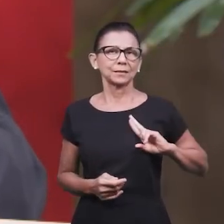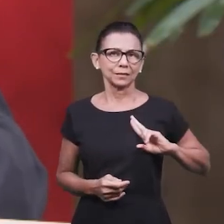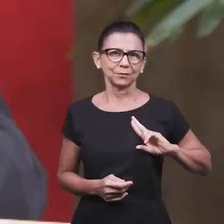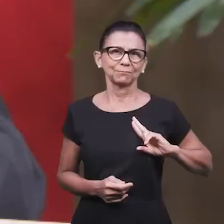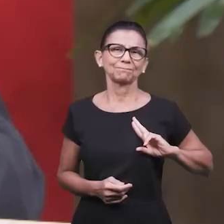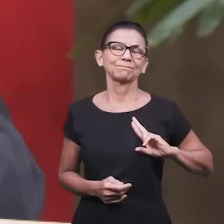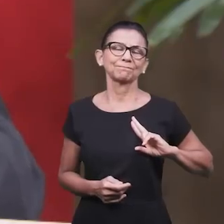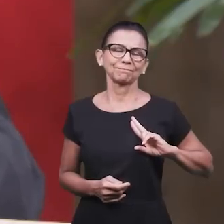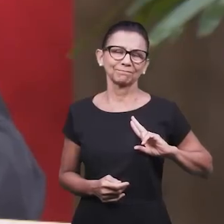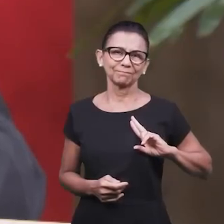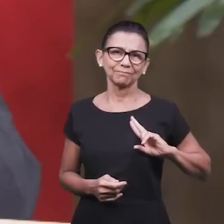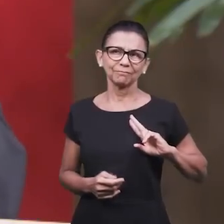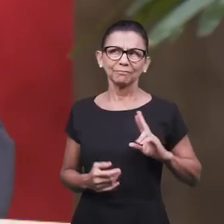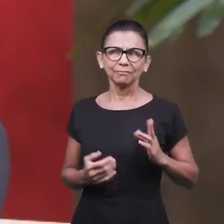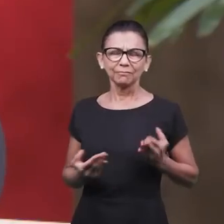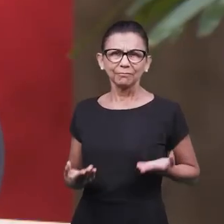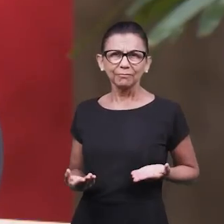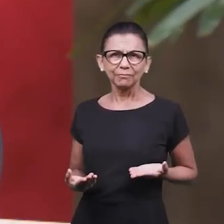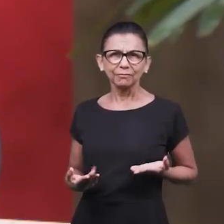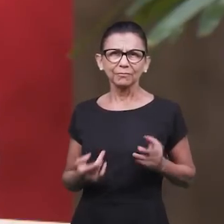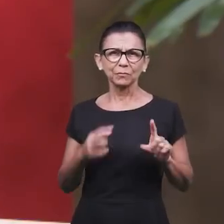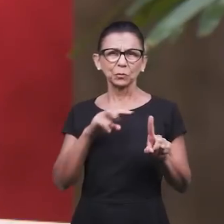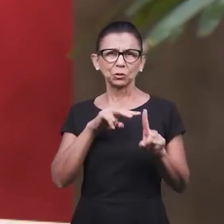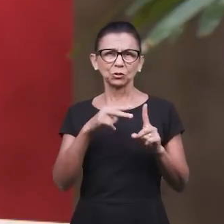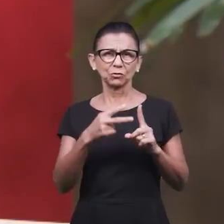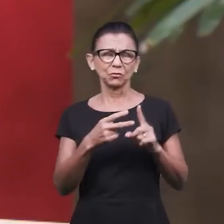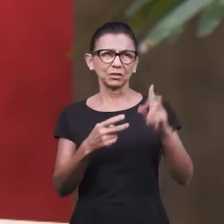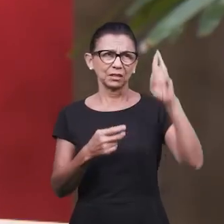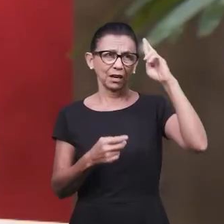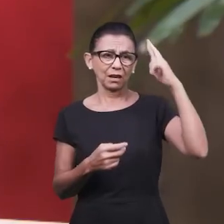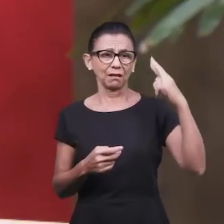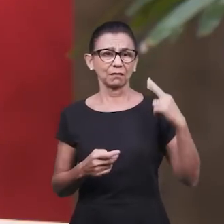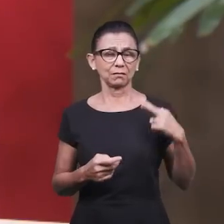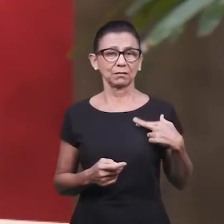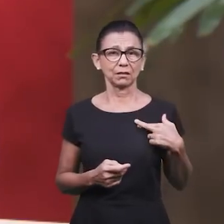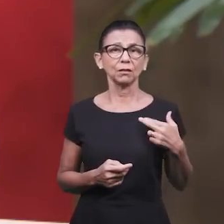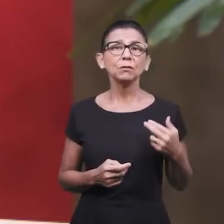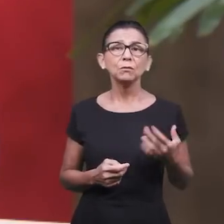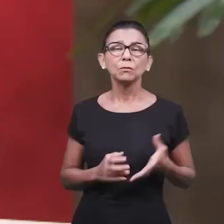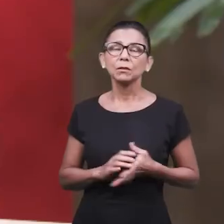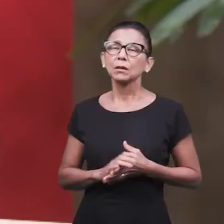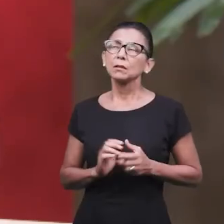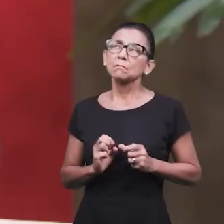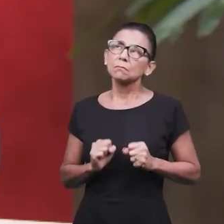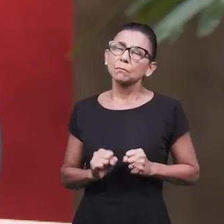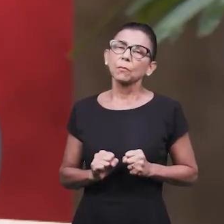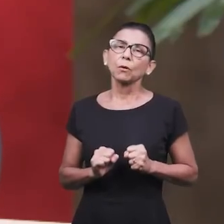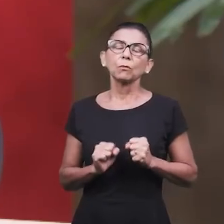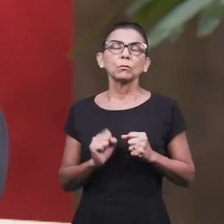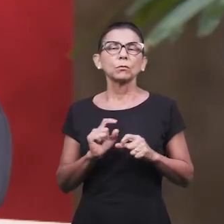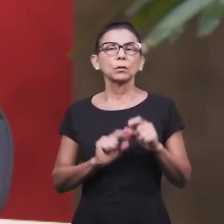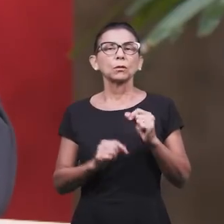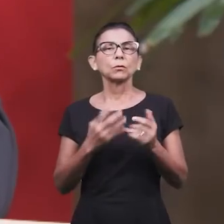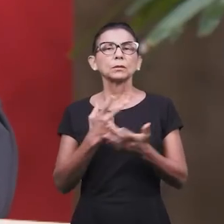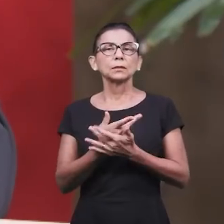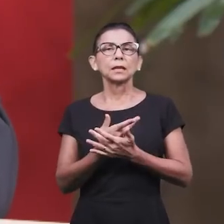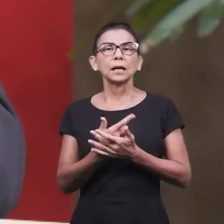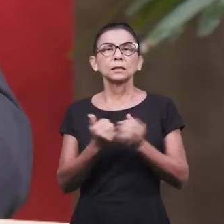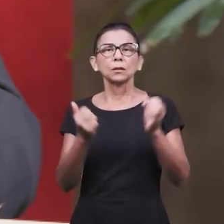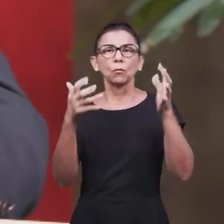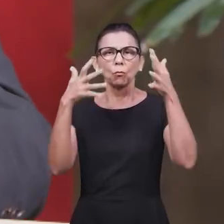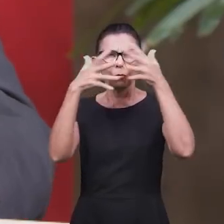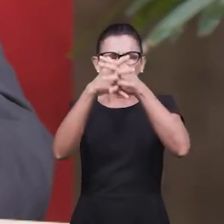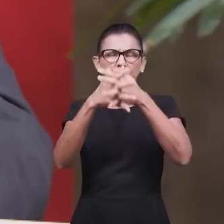racional. A fé no aspecto racional, ela pode às vezes se confundir